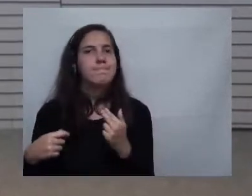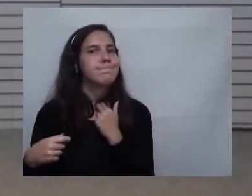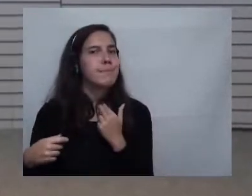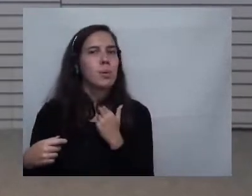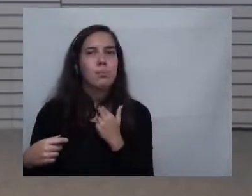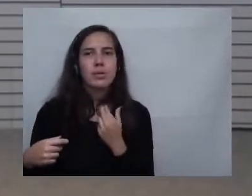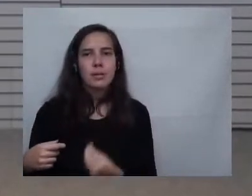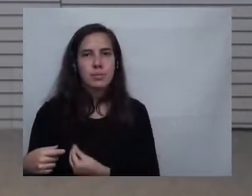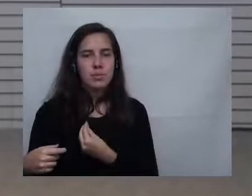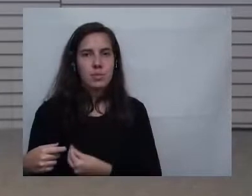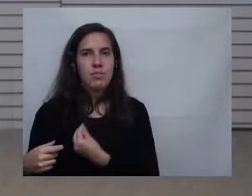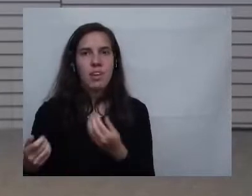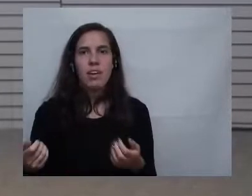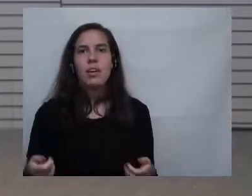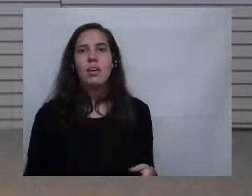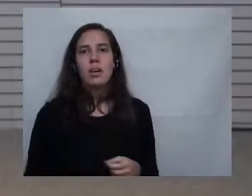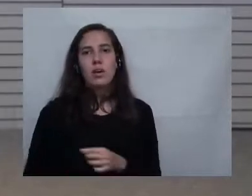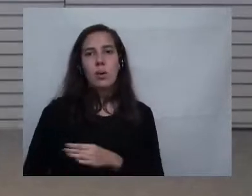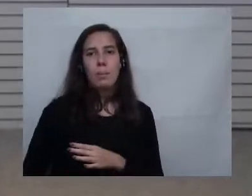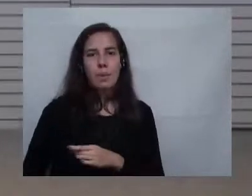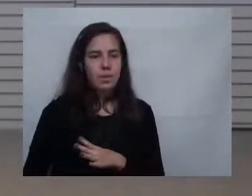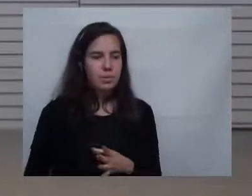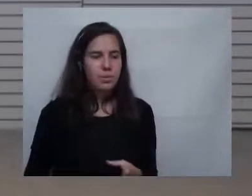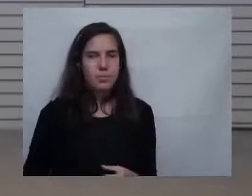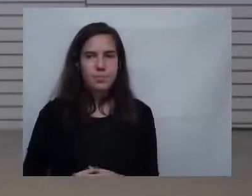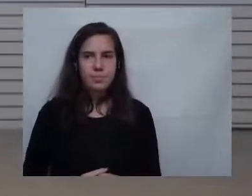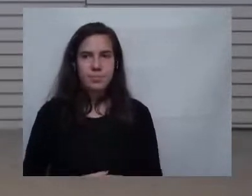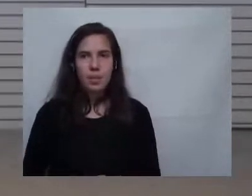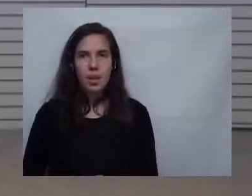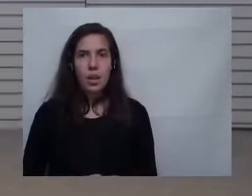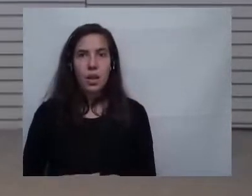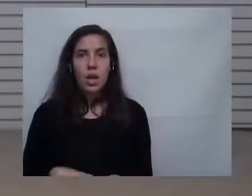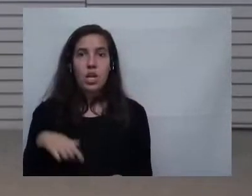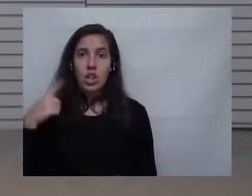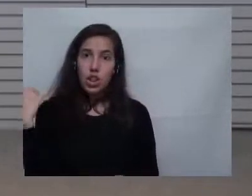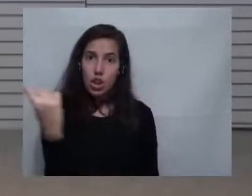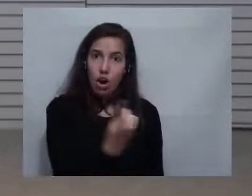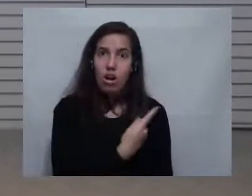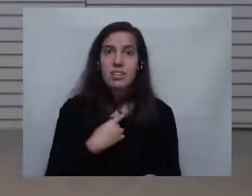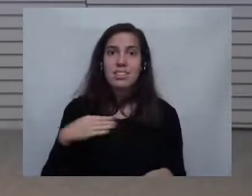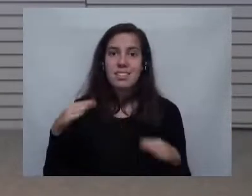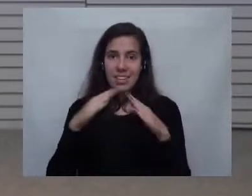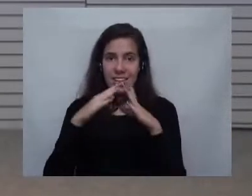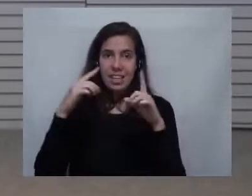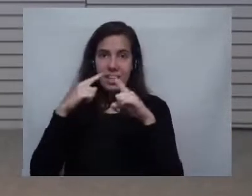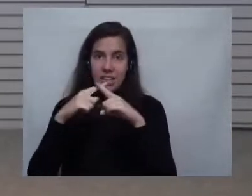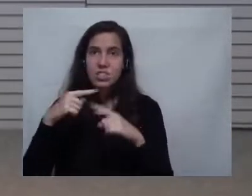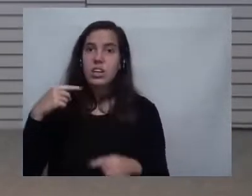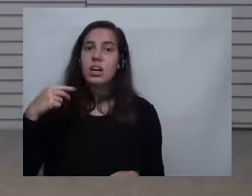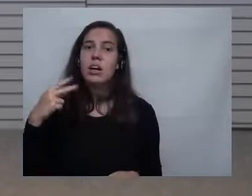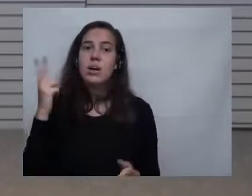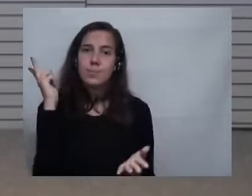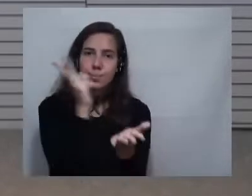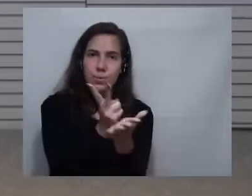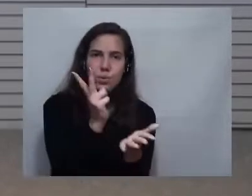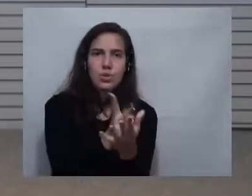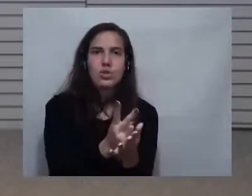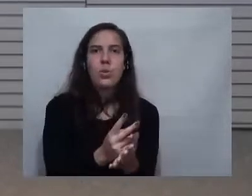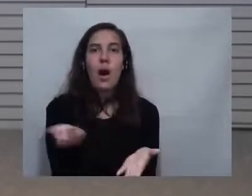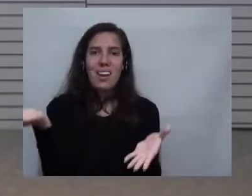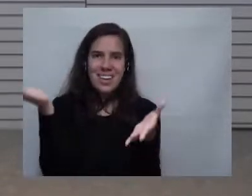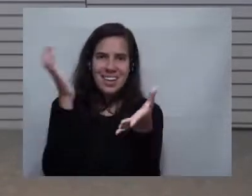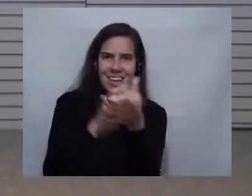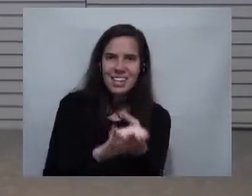bom graças a Deus casamentos cresceram no meio cristão bom e muito aqui na igreja